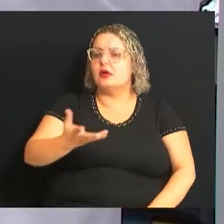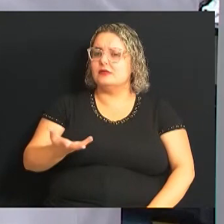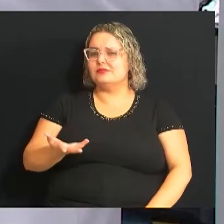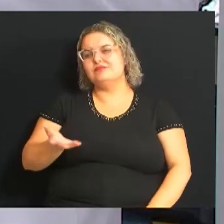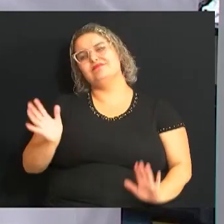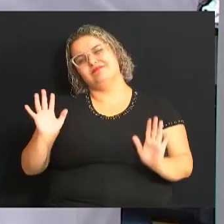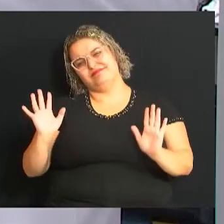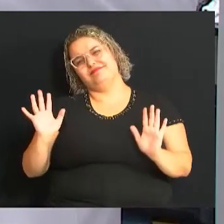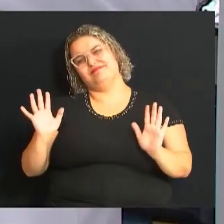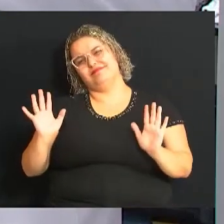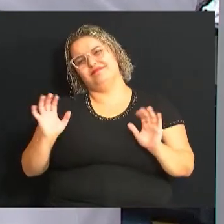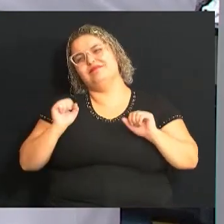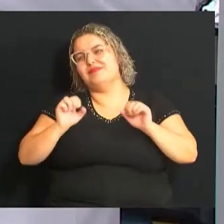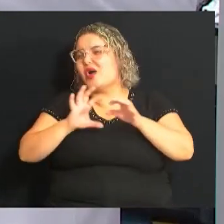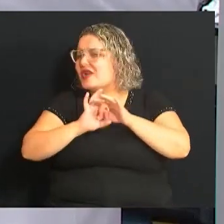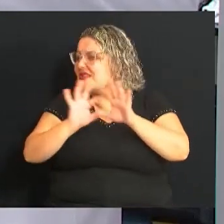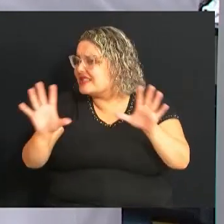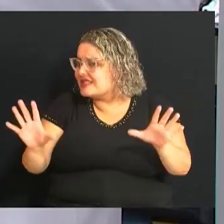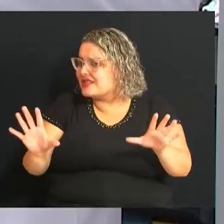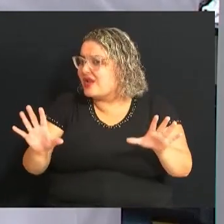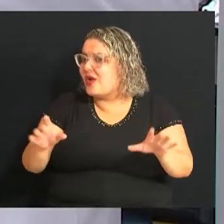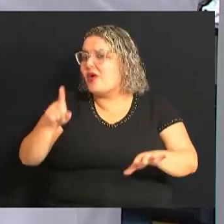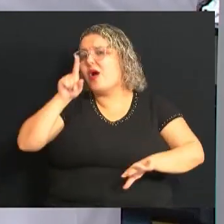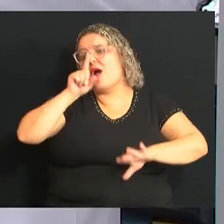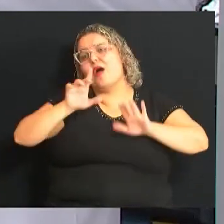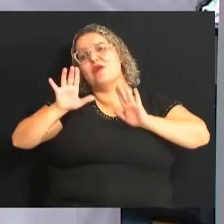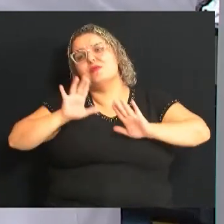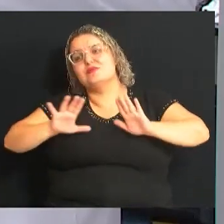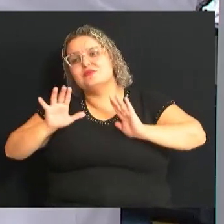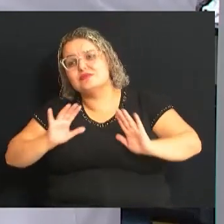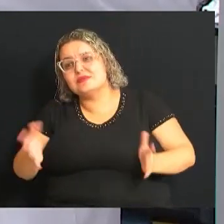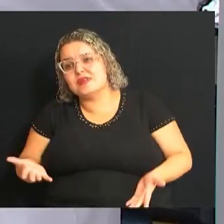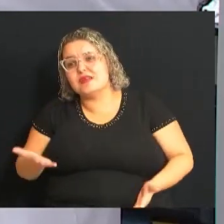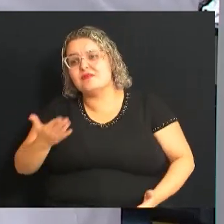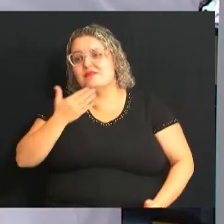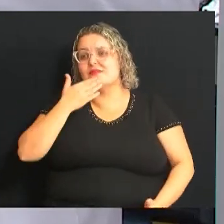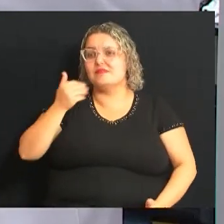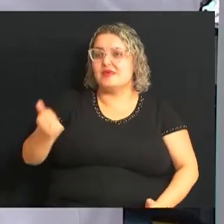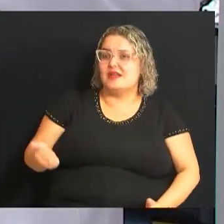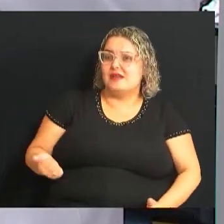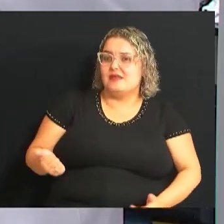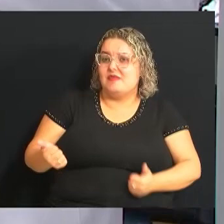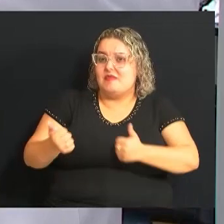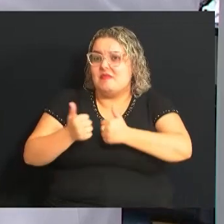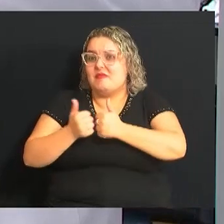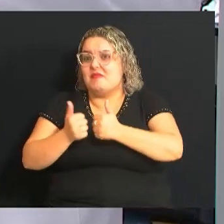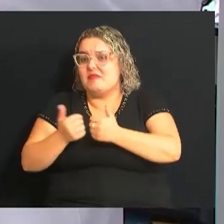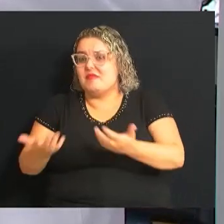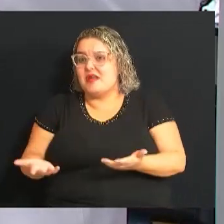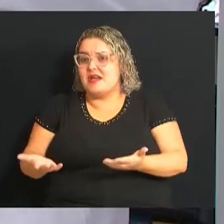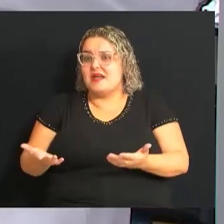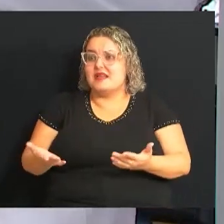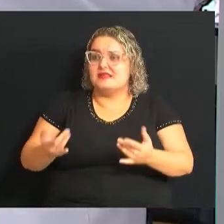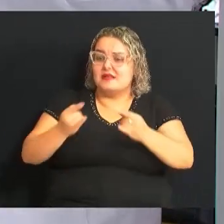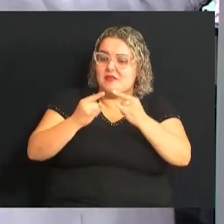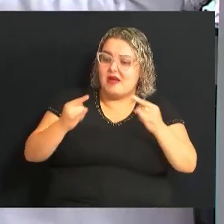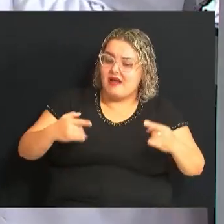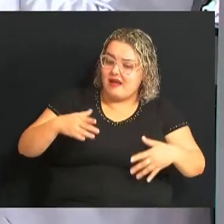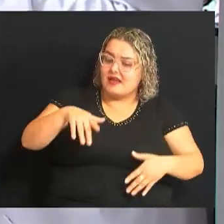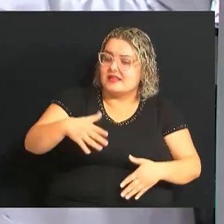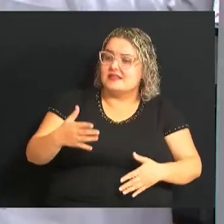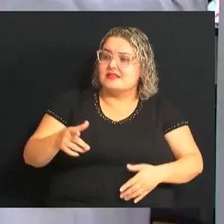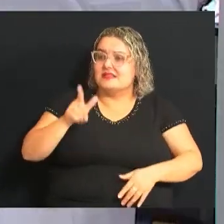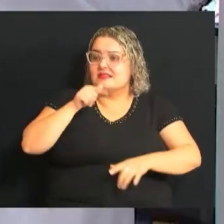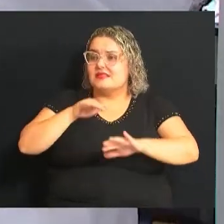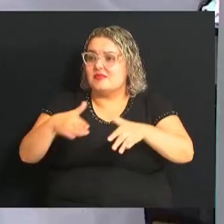Pode deixar o bichinho correr ou tem que tomar algum cuidado? É melhor deixar ele ali preso na barraquinha da praia? O ideal